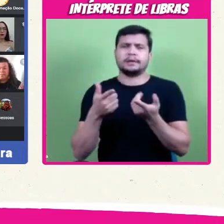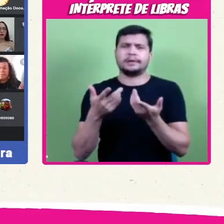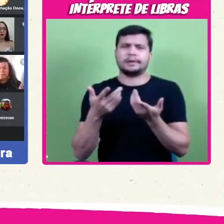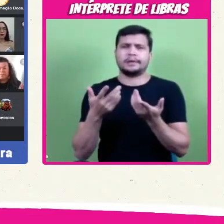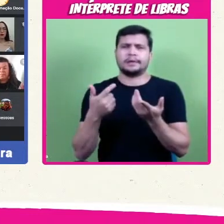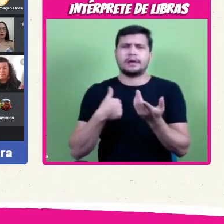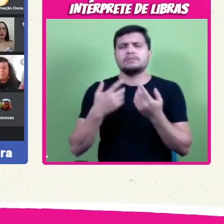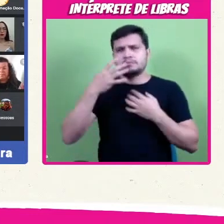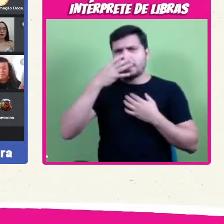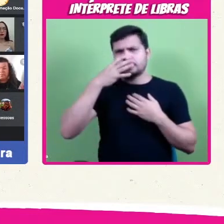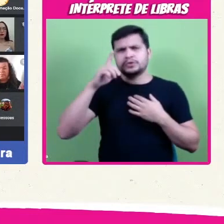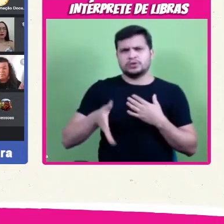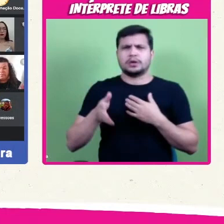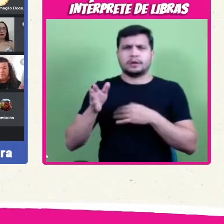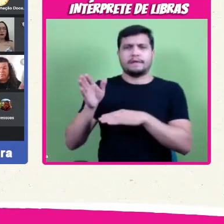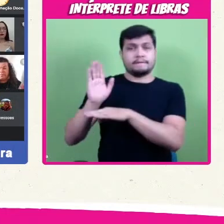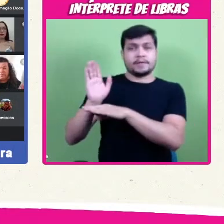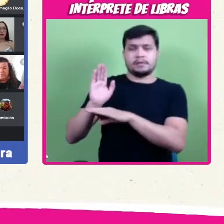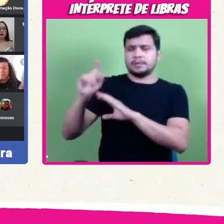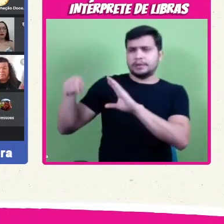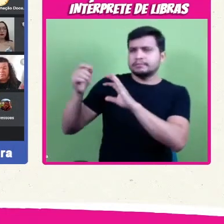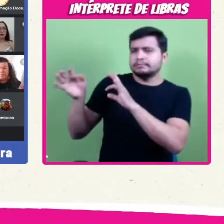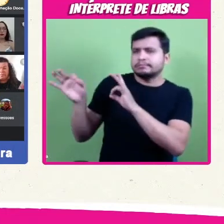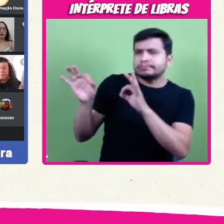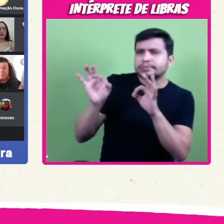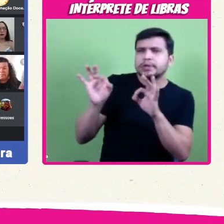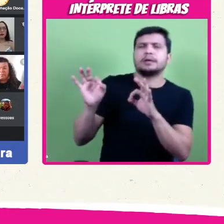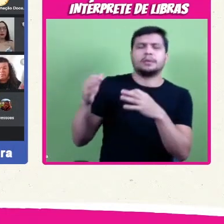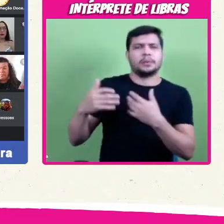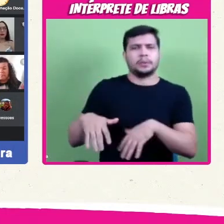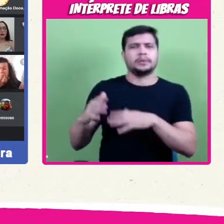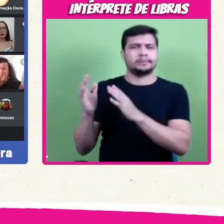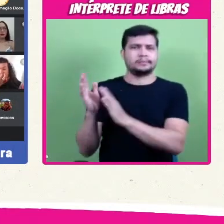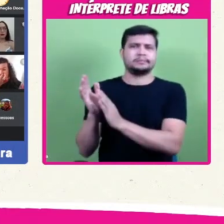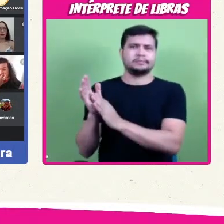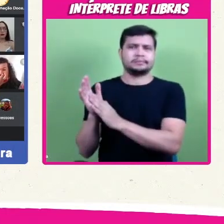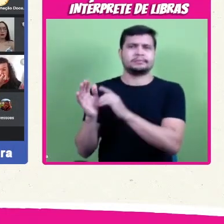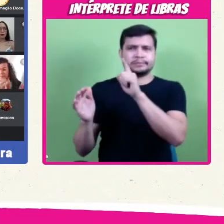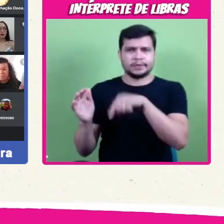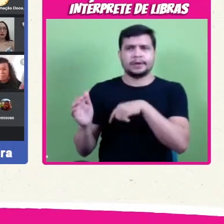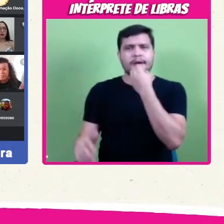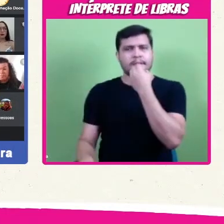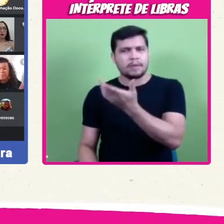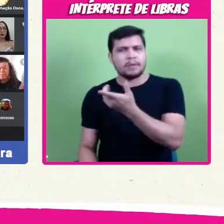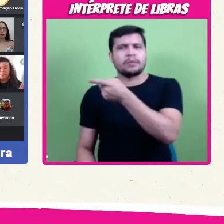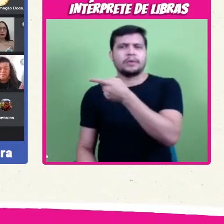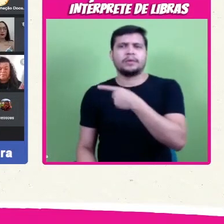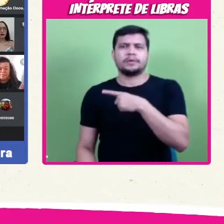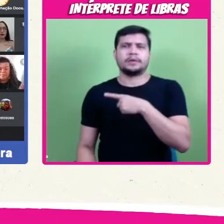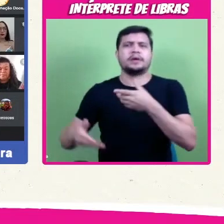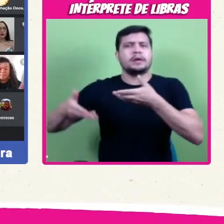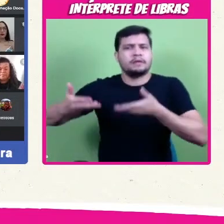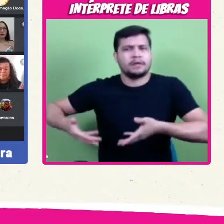eu tive a oportunidade de assisti-los e vi que são filmes que têm leveza,